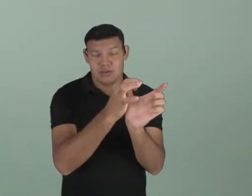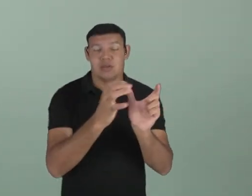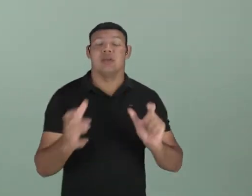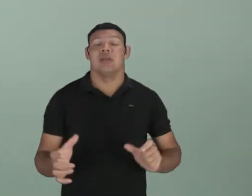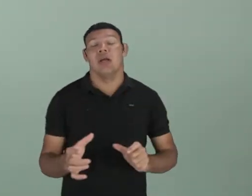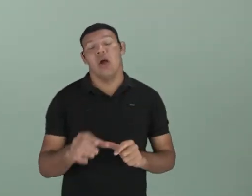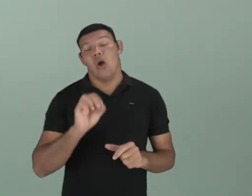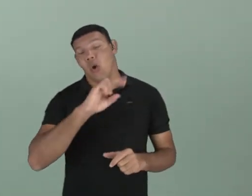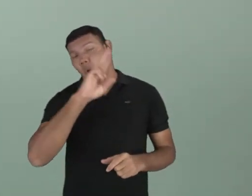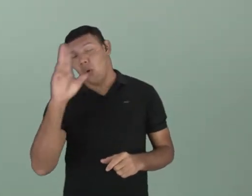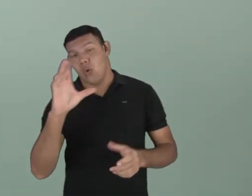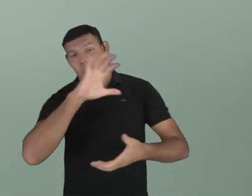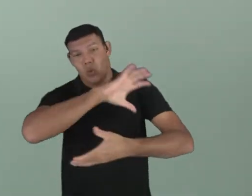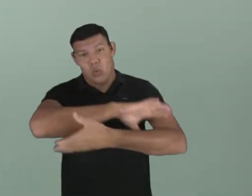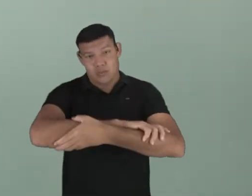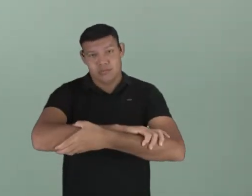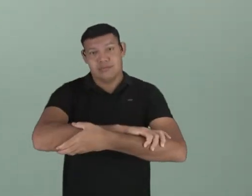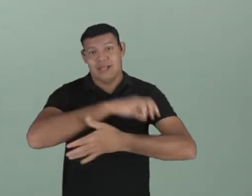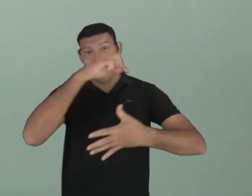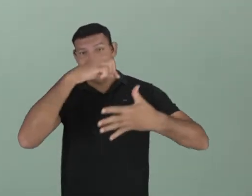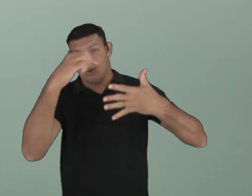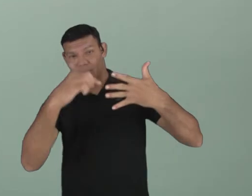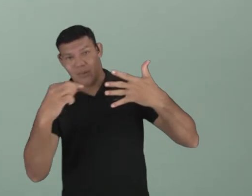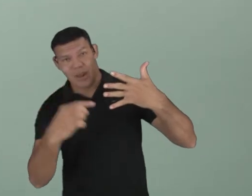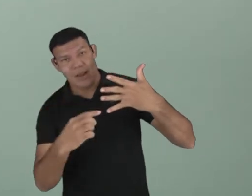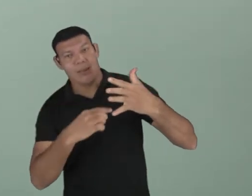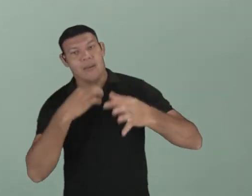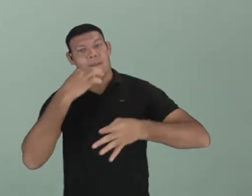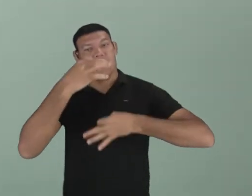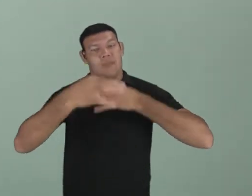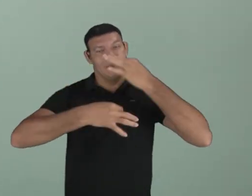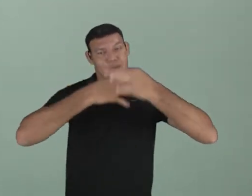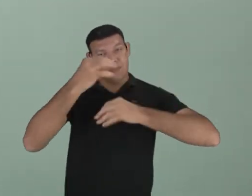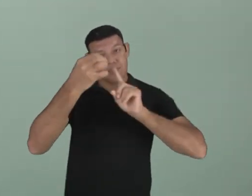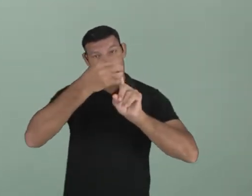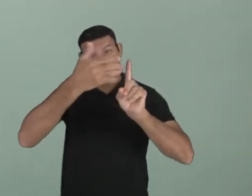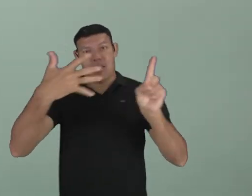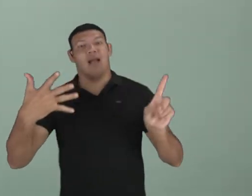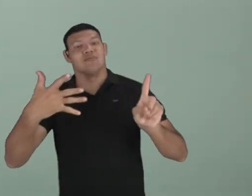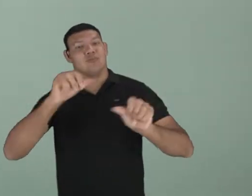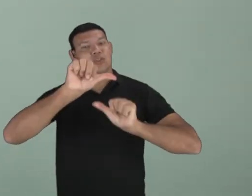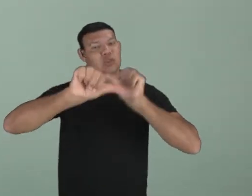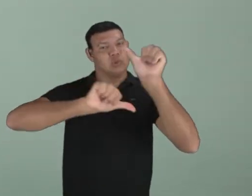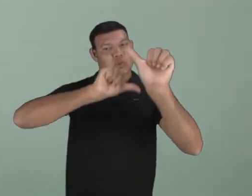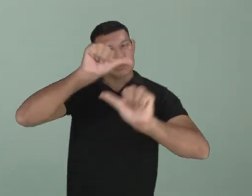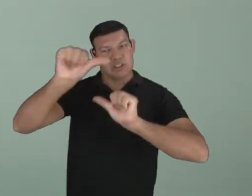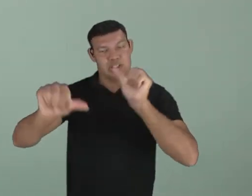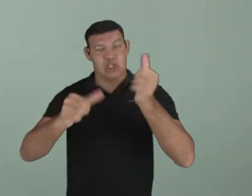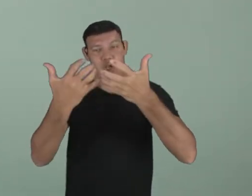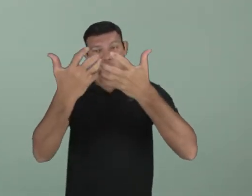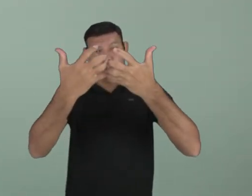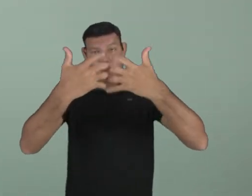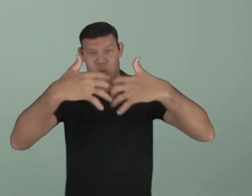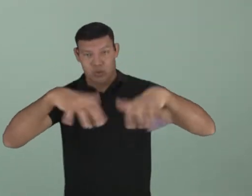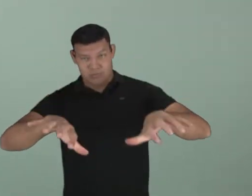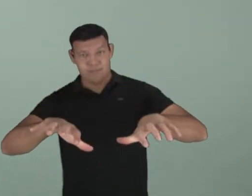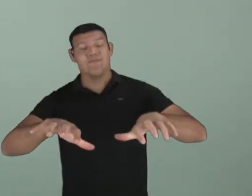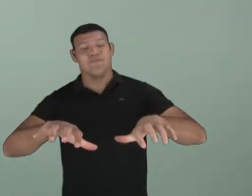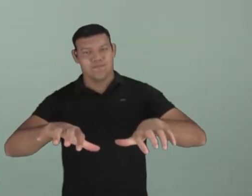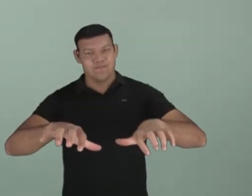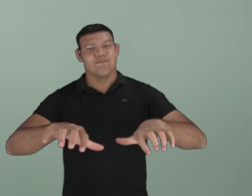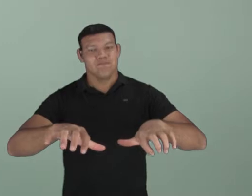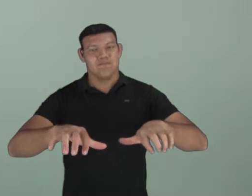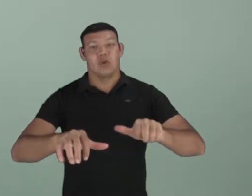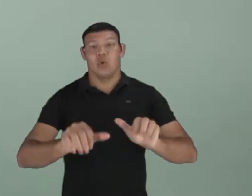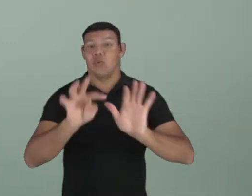nós chamamos operador argumentativo, ele vai poder mudar, interferir, modificar